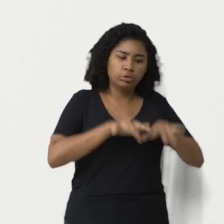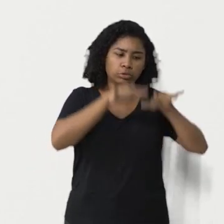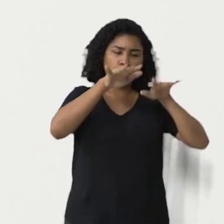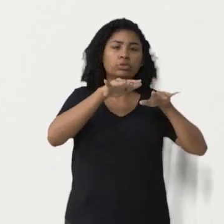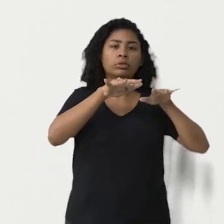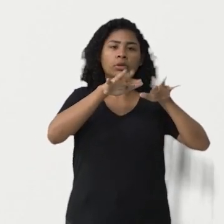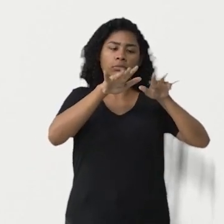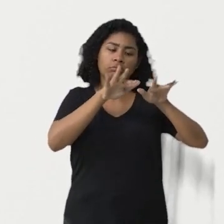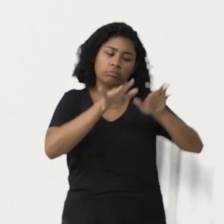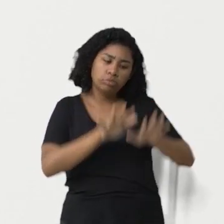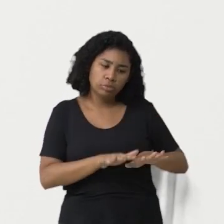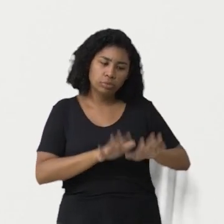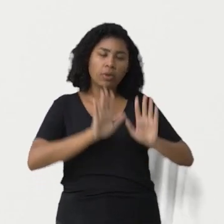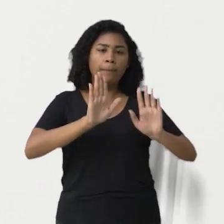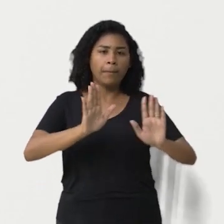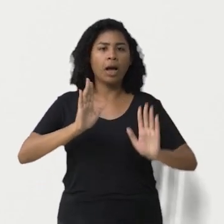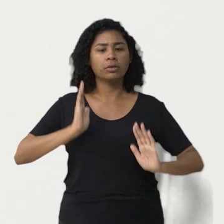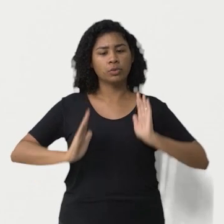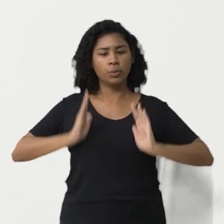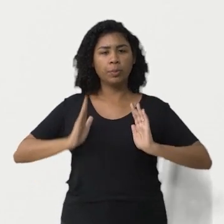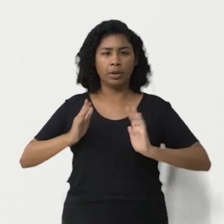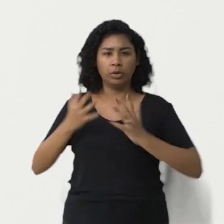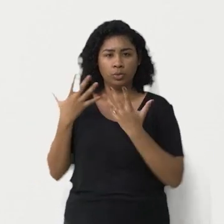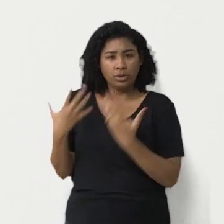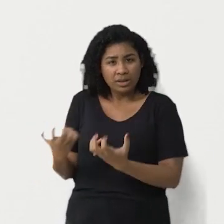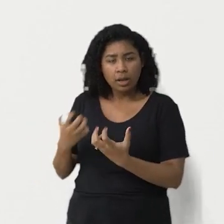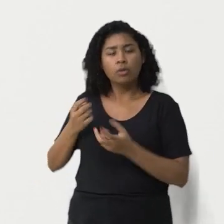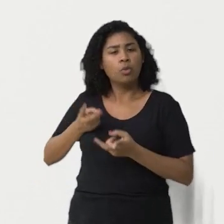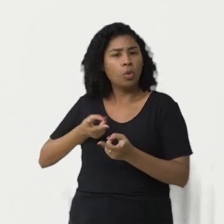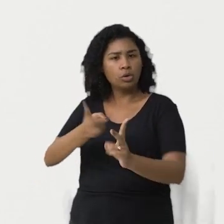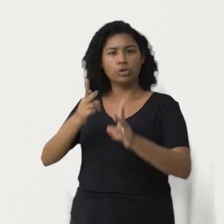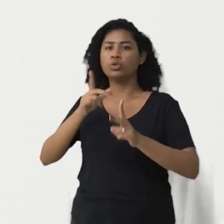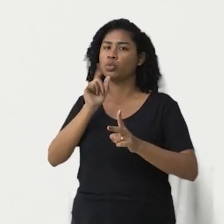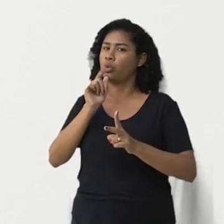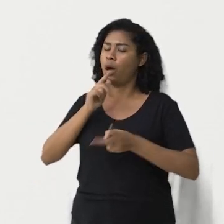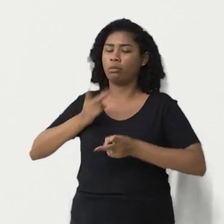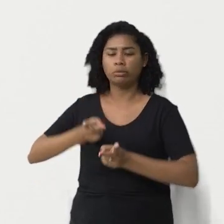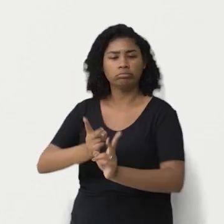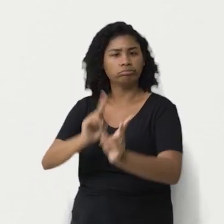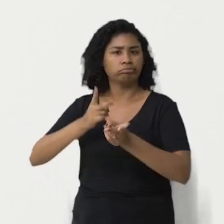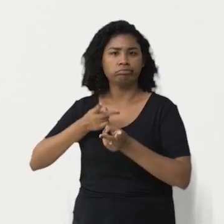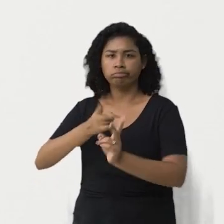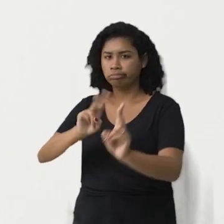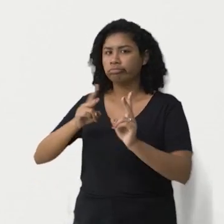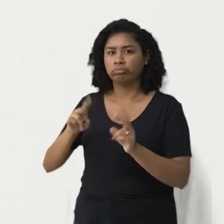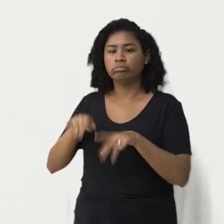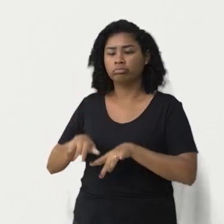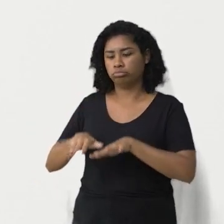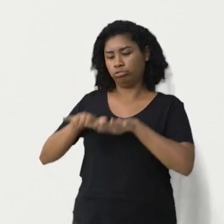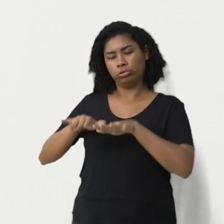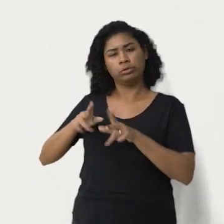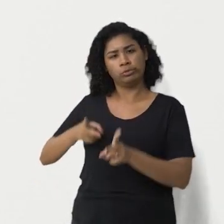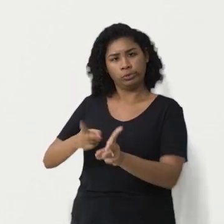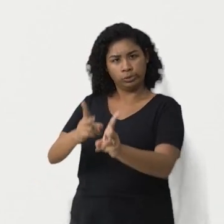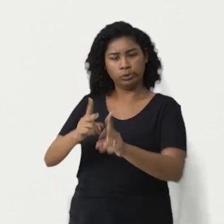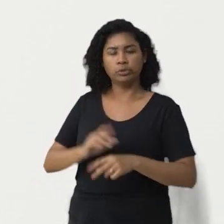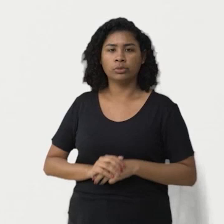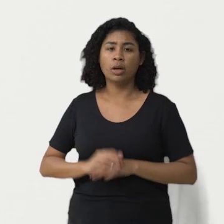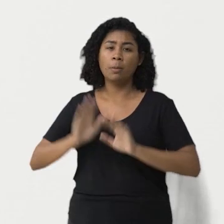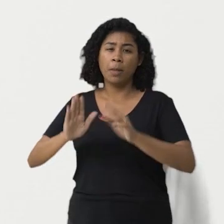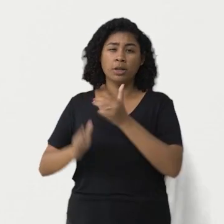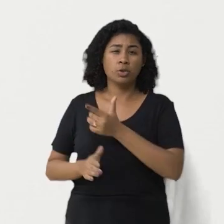água quando ocorre a vazante. Então, por isso que ele acaba se tornando perene. enquanto os intermitentes, eles